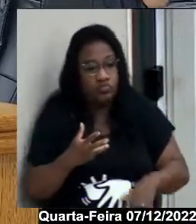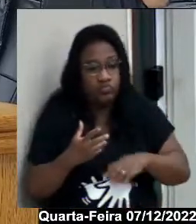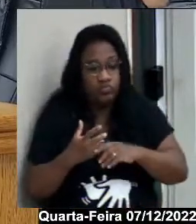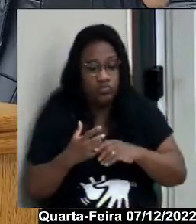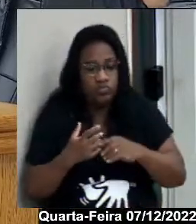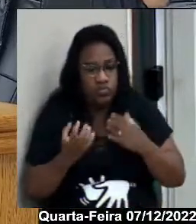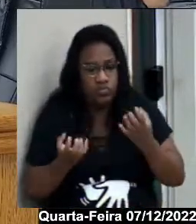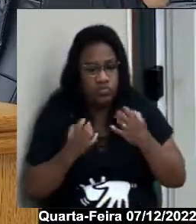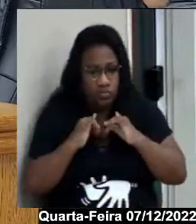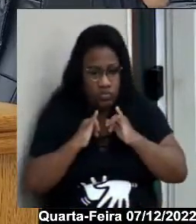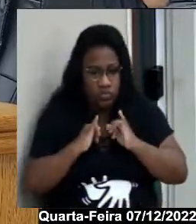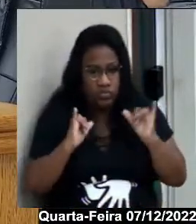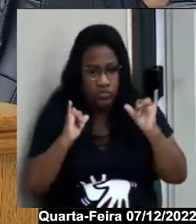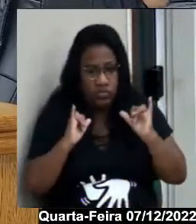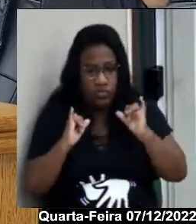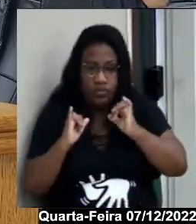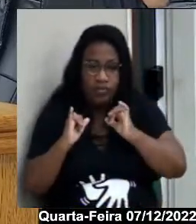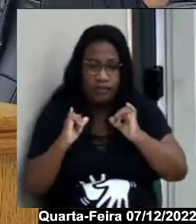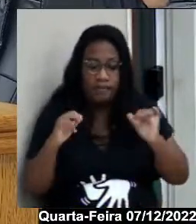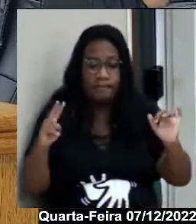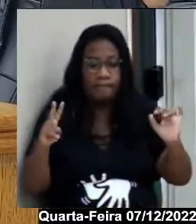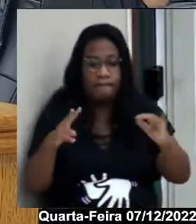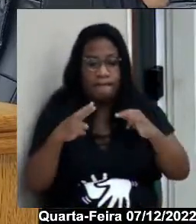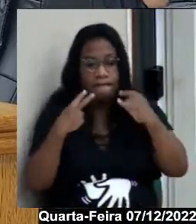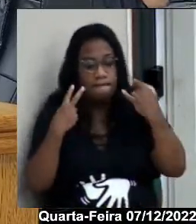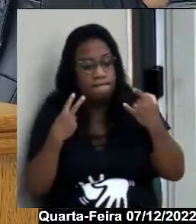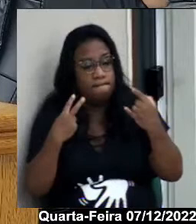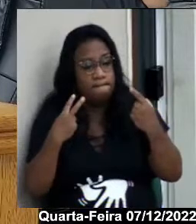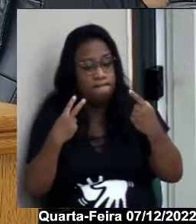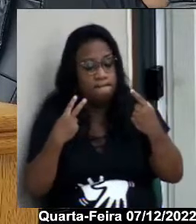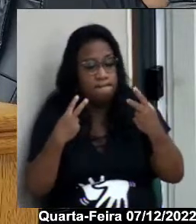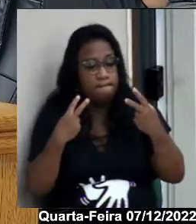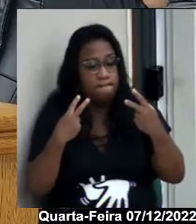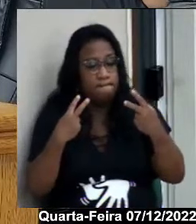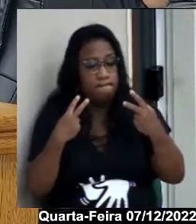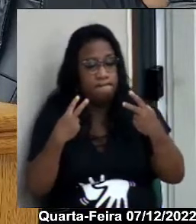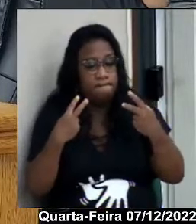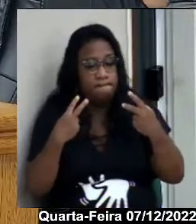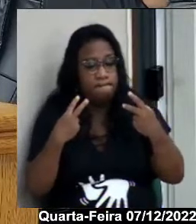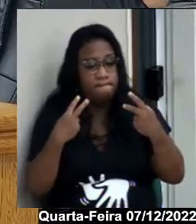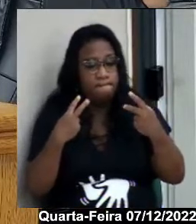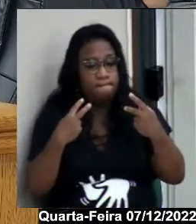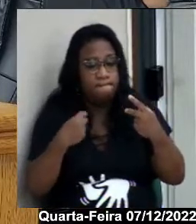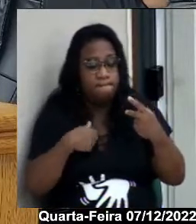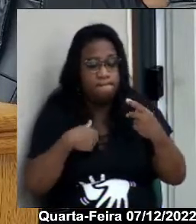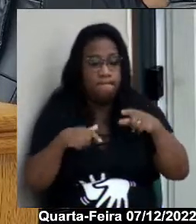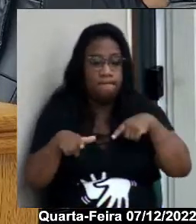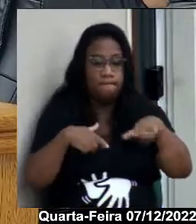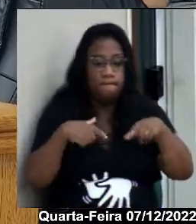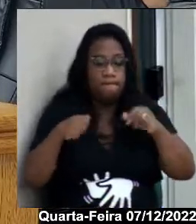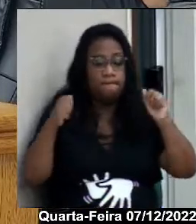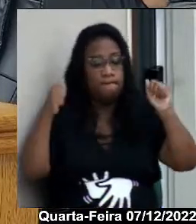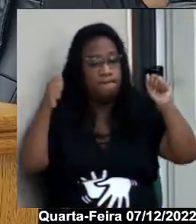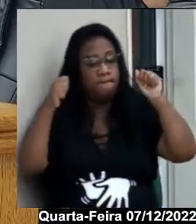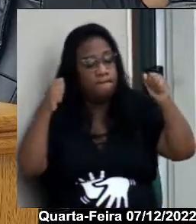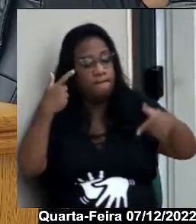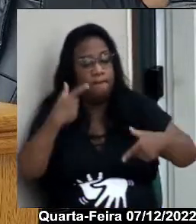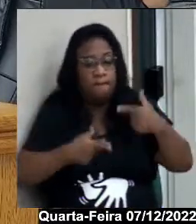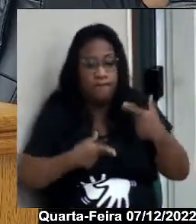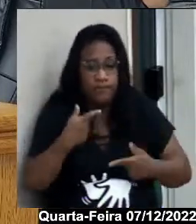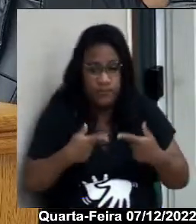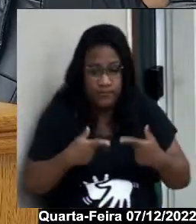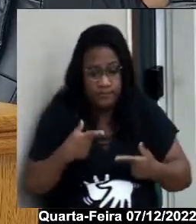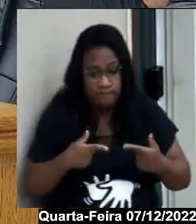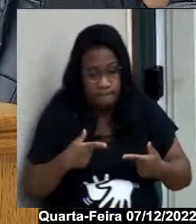assistem. Eu queria dizer aqui a todos vocês que estão nos assistindo, aos vereadores, que quando eu participei de uma campanha política pela primeira vez,